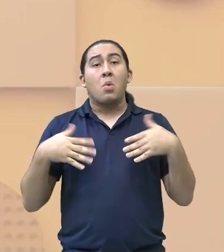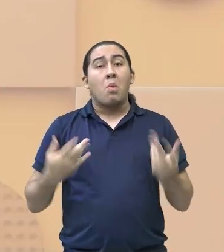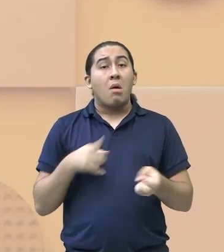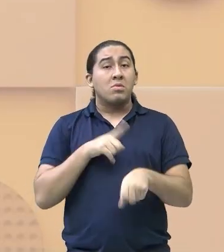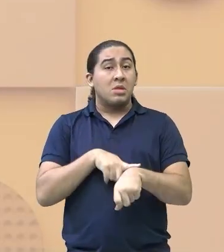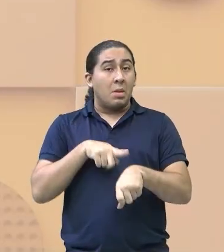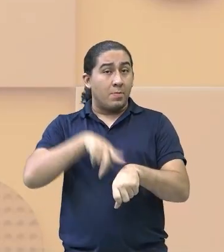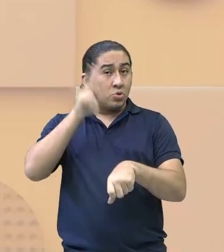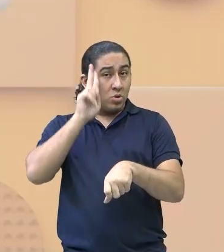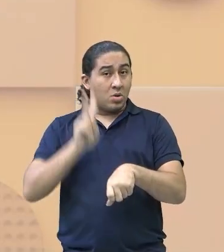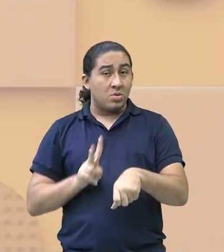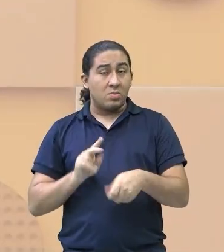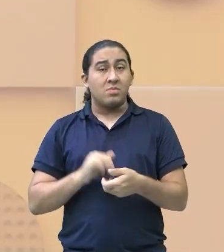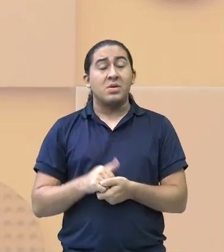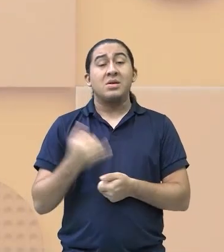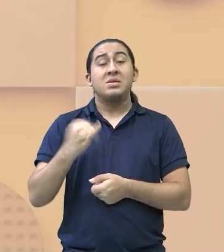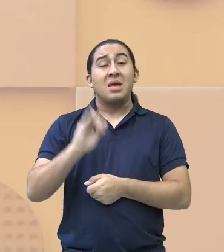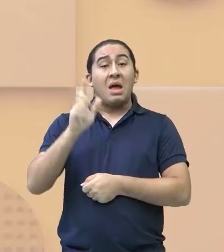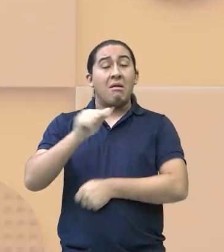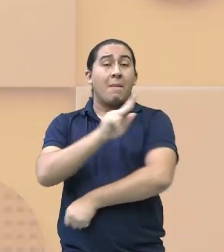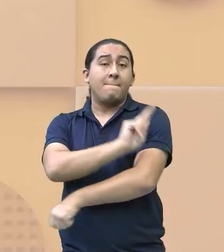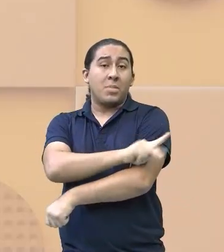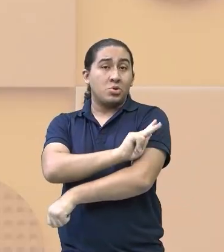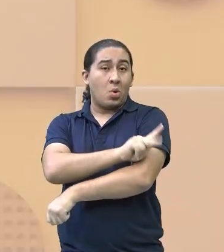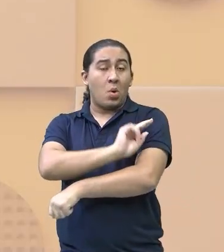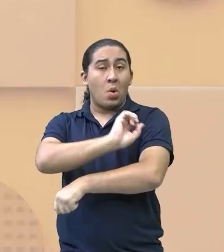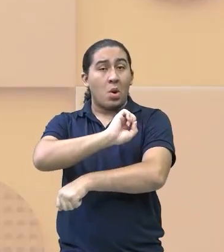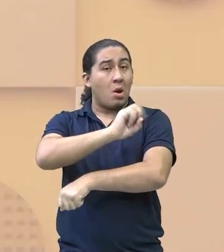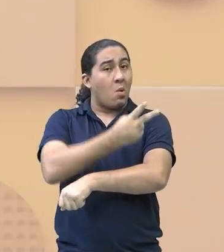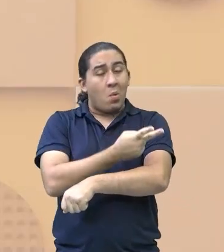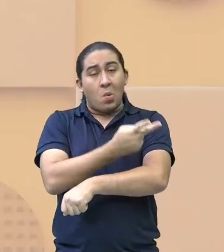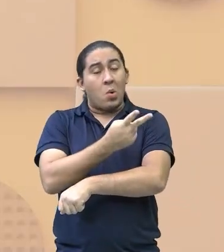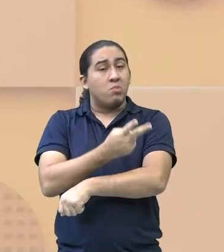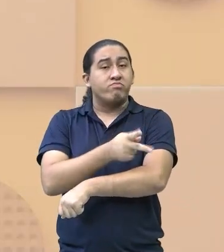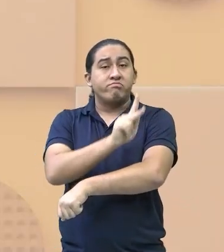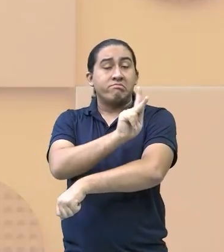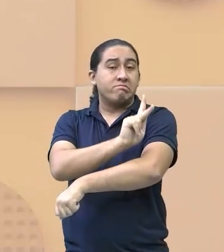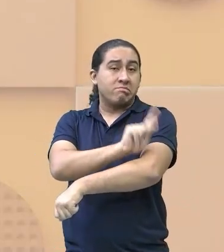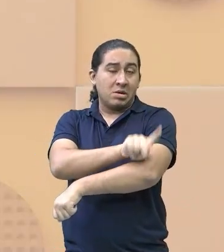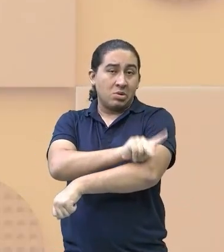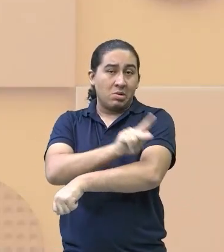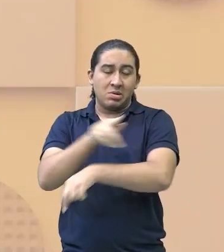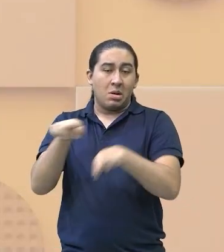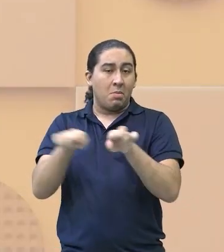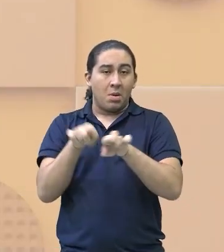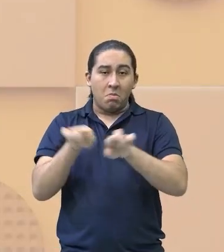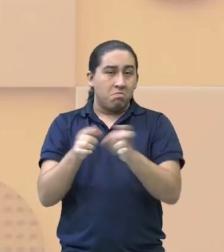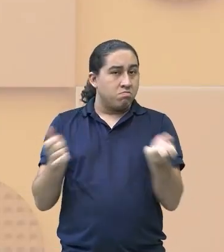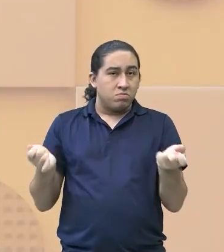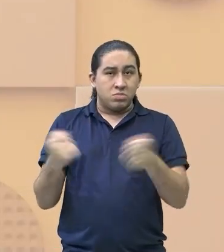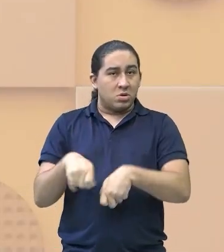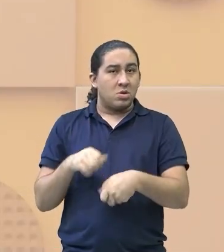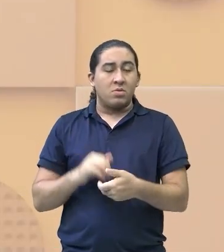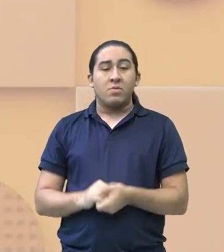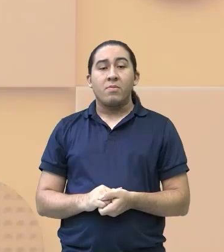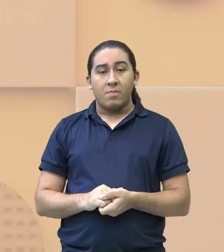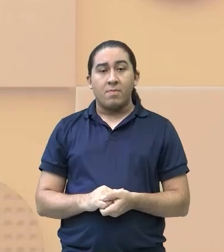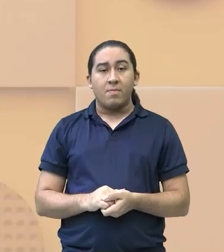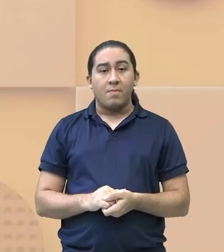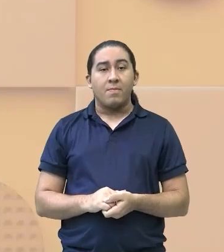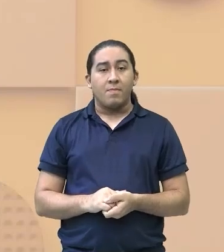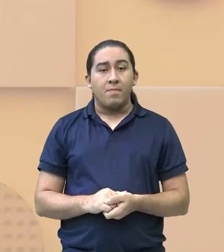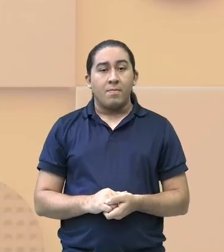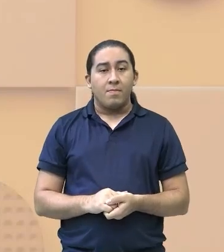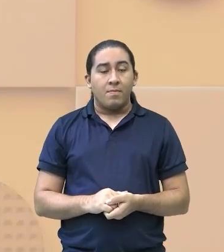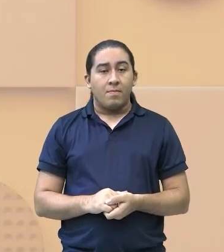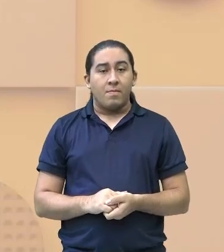na pré-história, né, se na história antiga, que é o que a gente mais vai falar, não é mesmo, no sexto aninho,